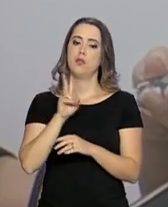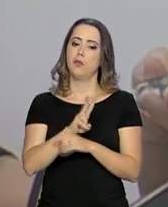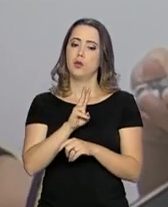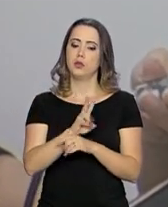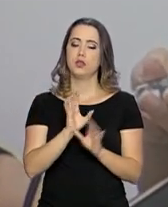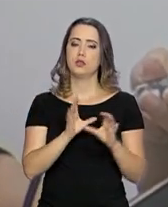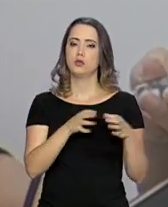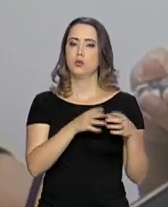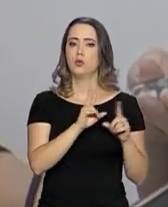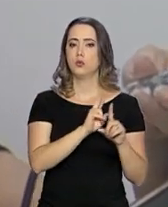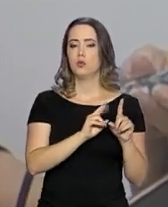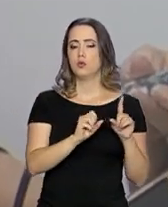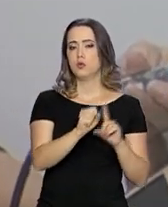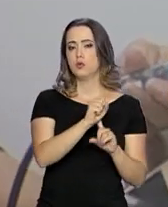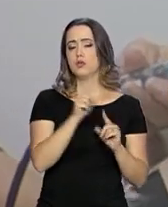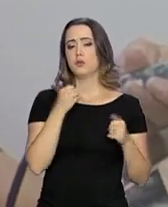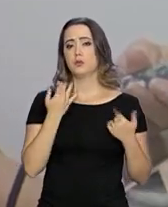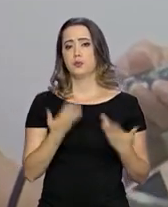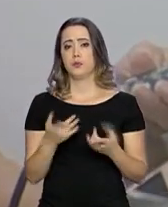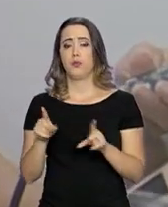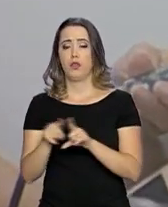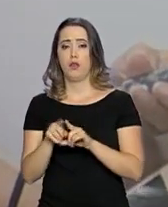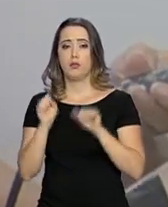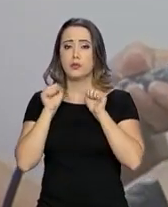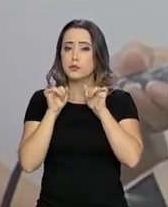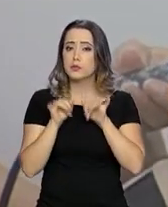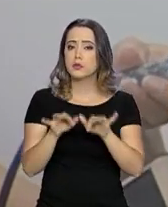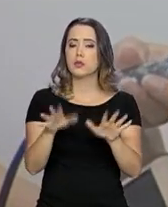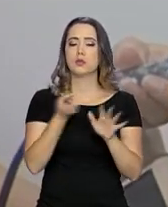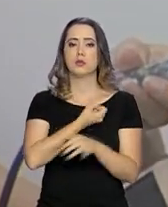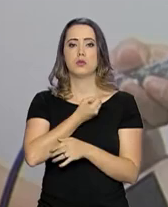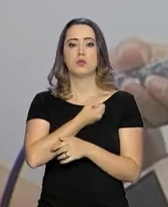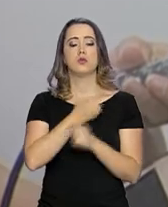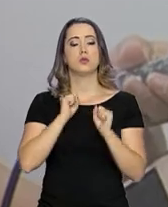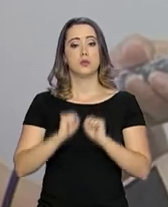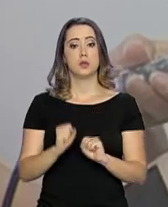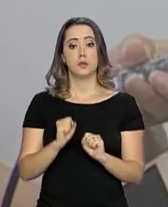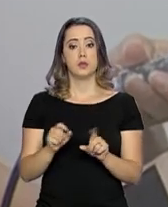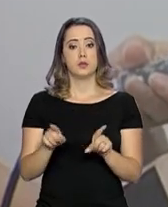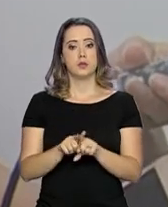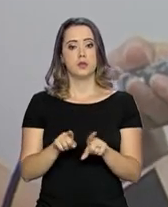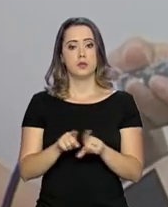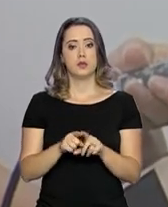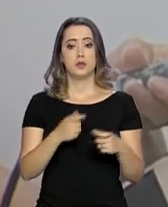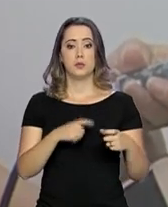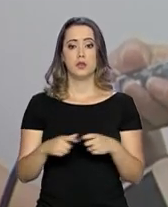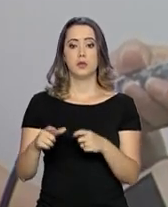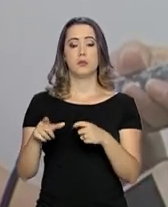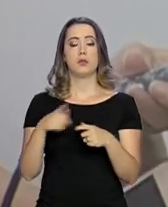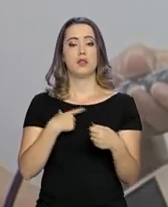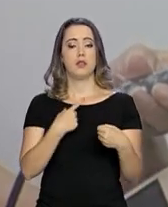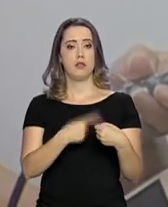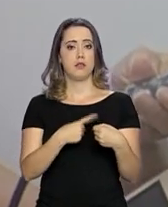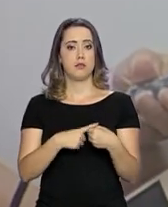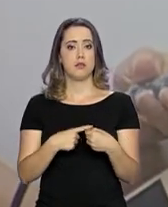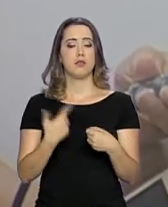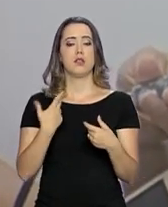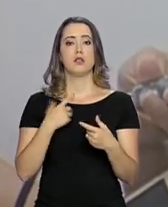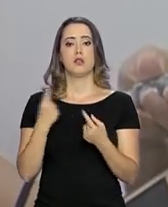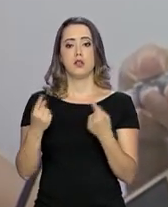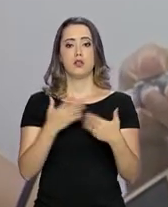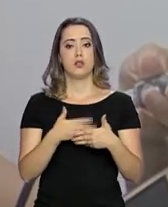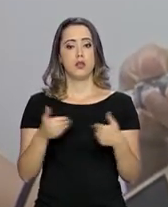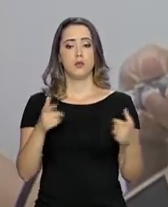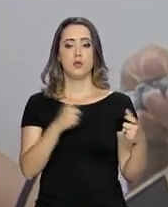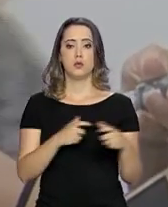para a rede de assistência, quanto a disseminação desses dados permitem, tanto no âmbito do município, na melhoria das características de um